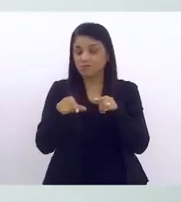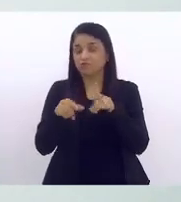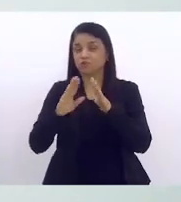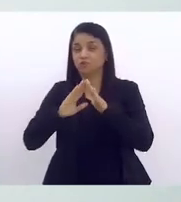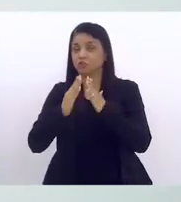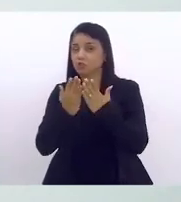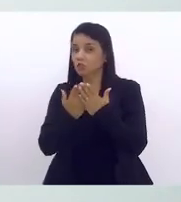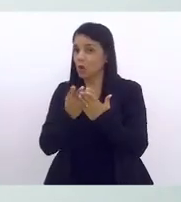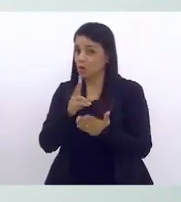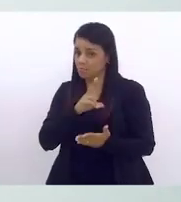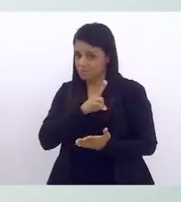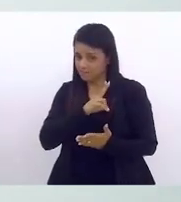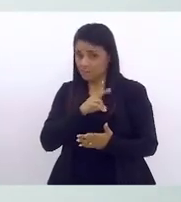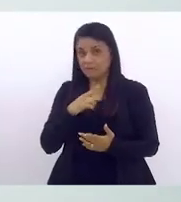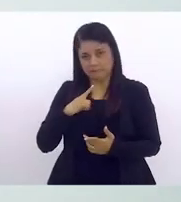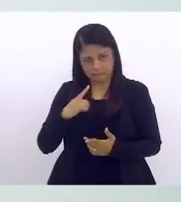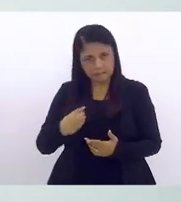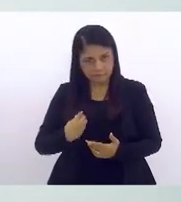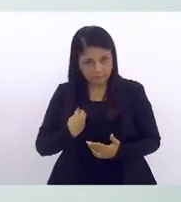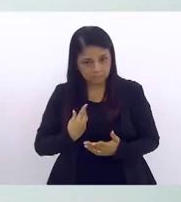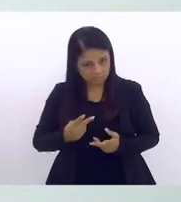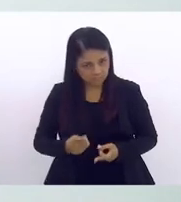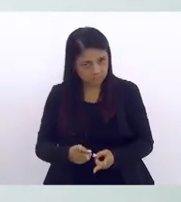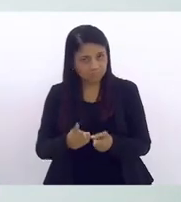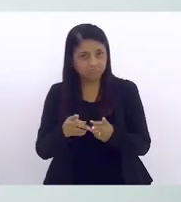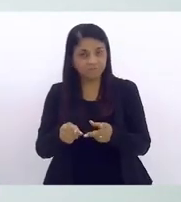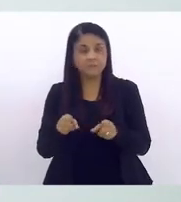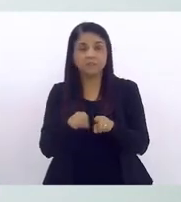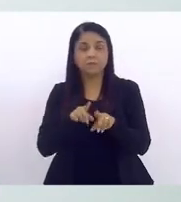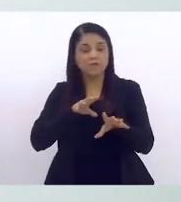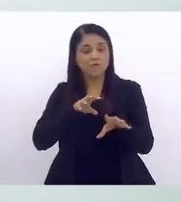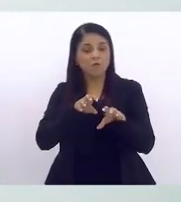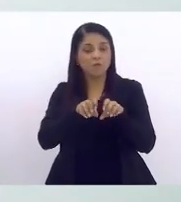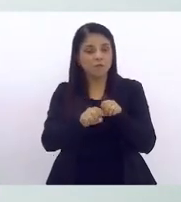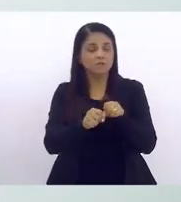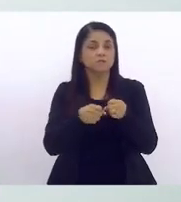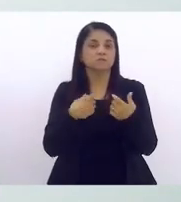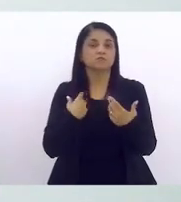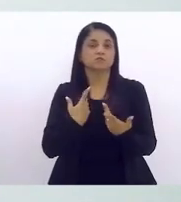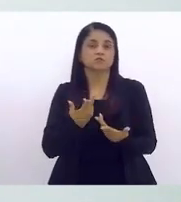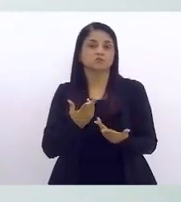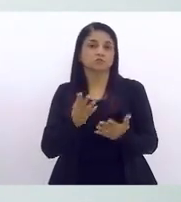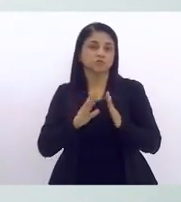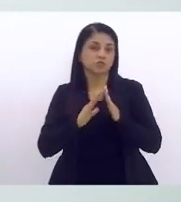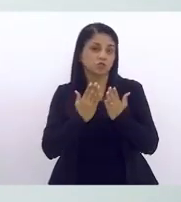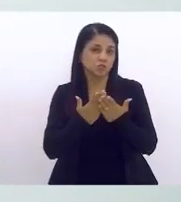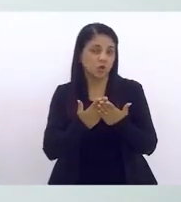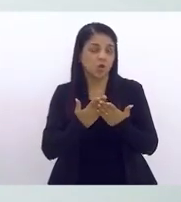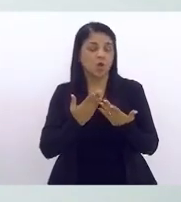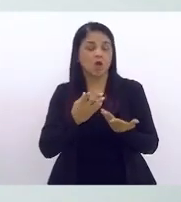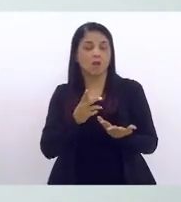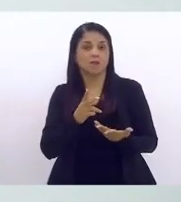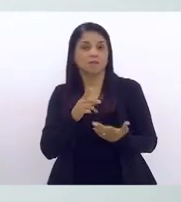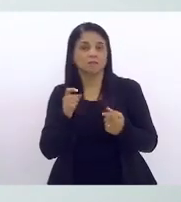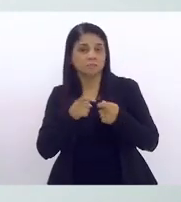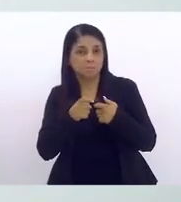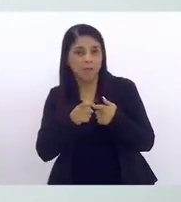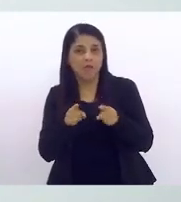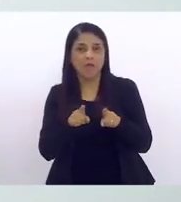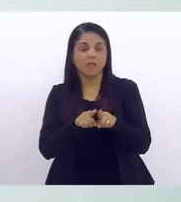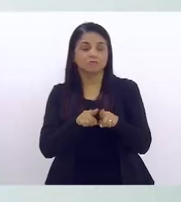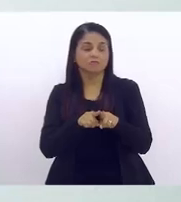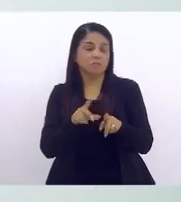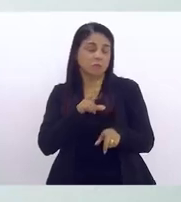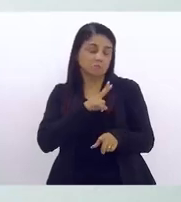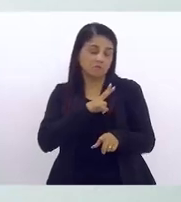privadas, que ainda existe, né? E como existe formação de escolas médicas privadas, como existe formação de escola de enfermagem obstétrica